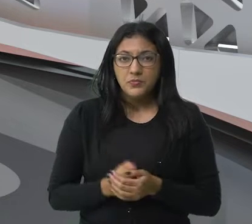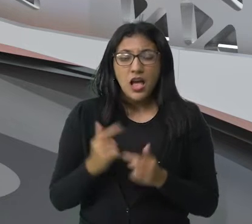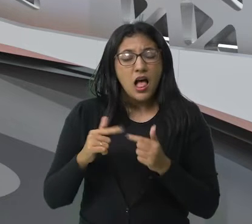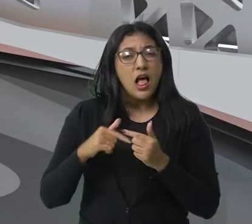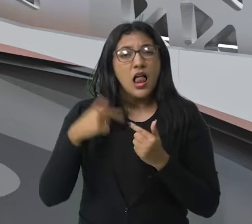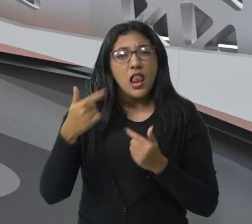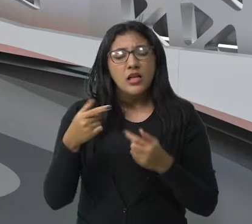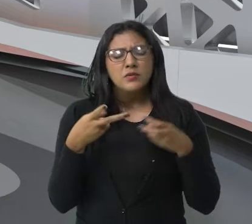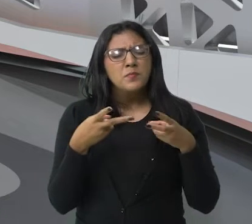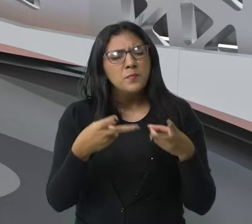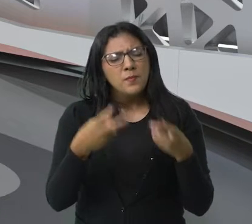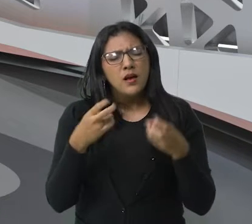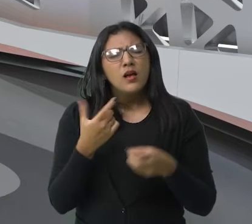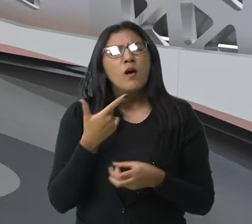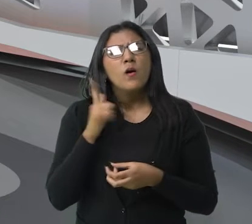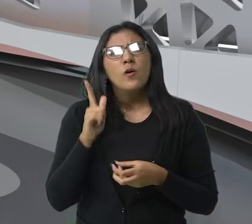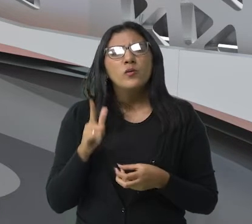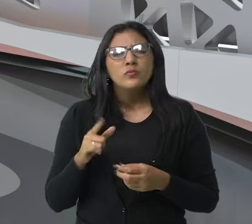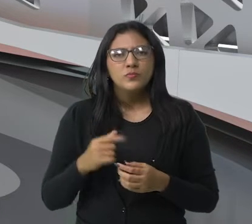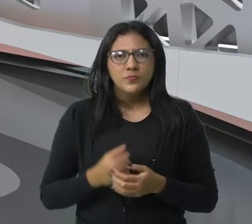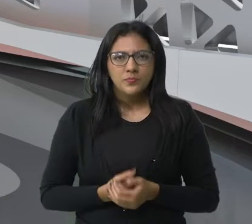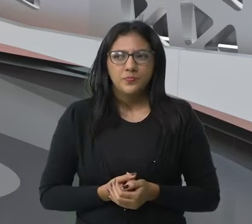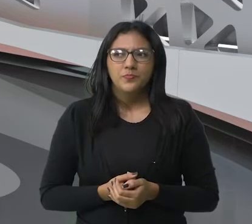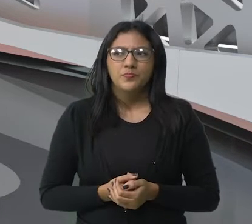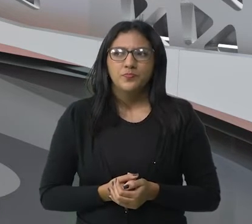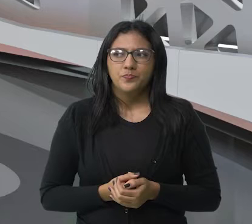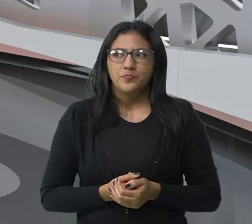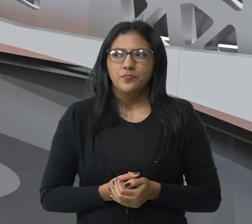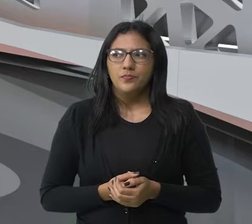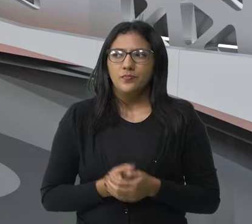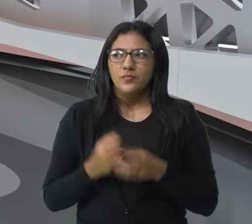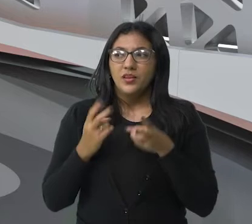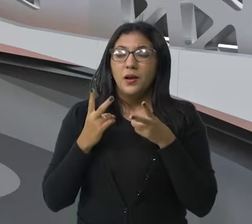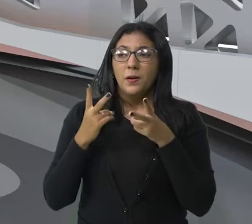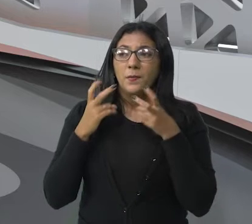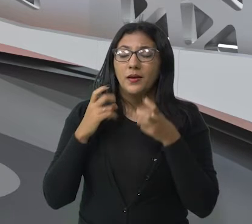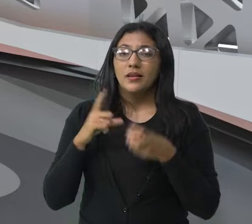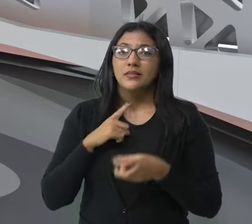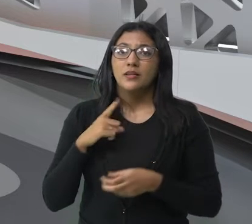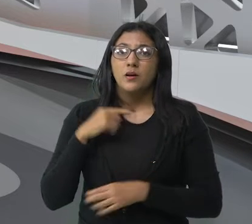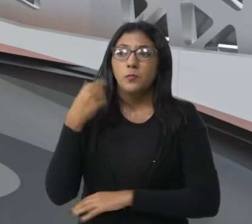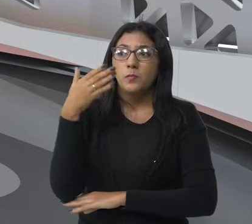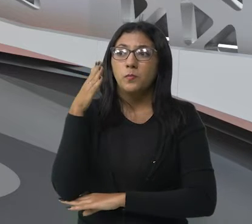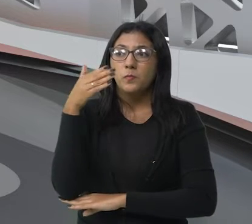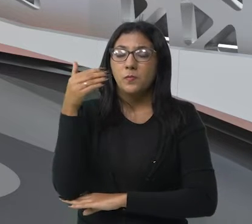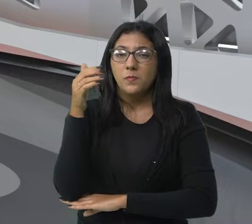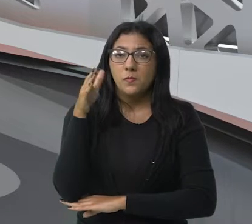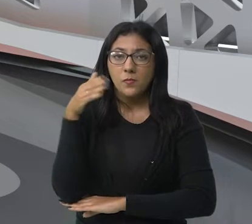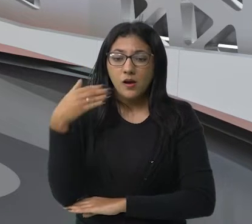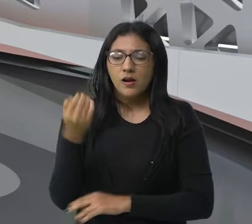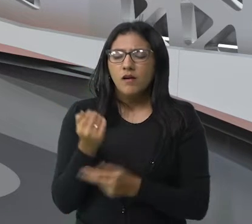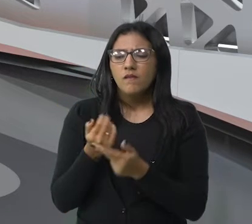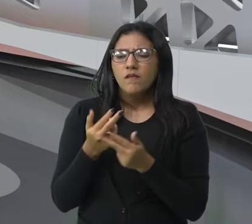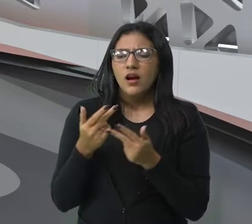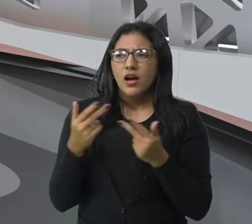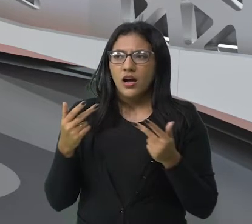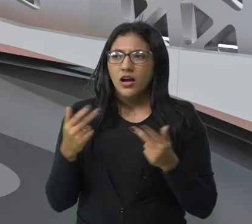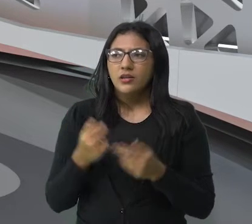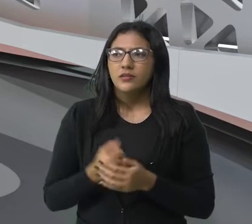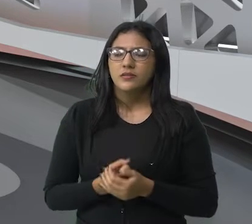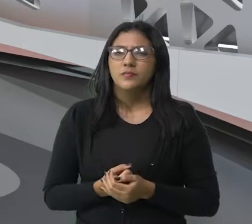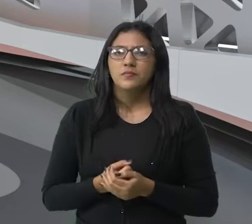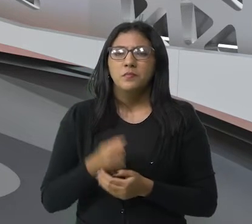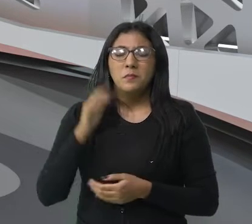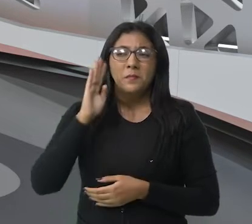que aí? A gente vai verificar a parte dessas bandeiras. A gente verifica principalmente